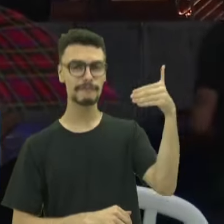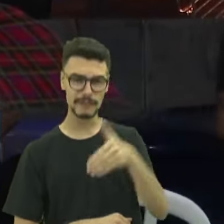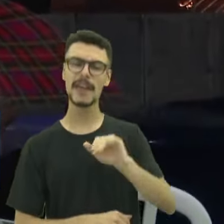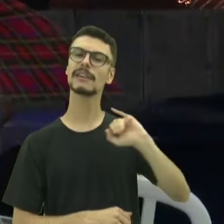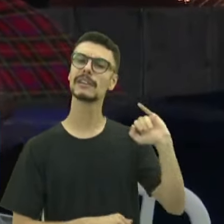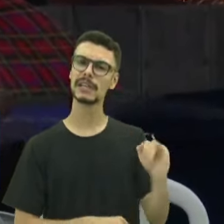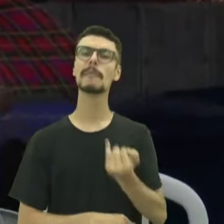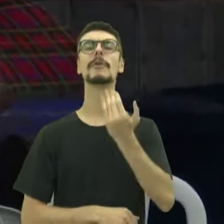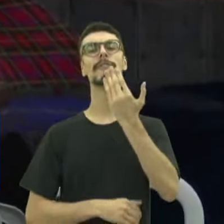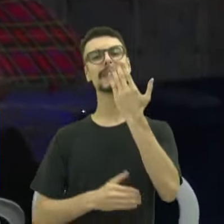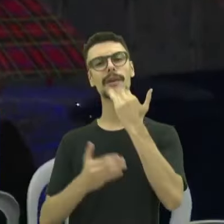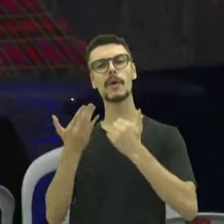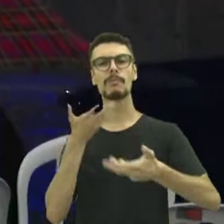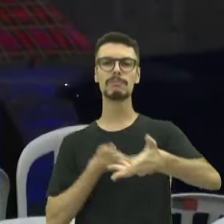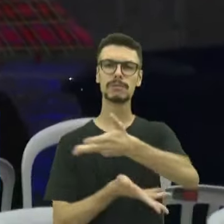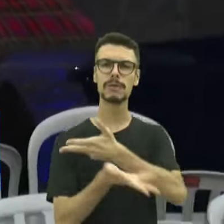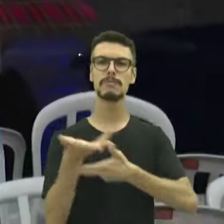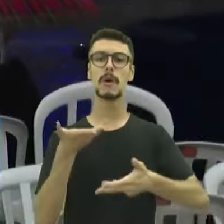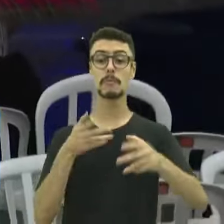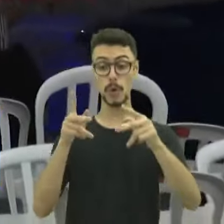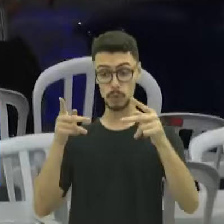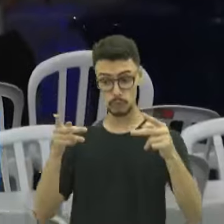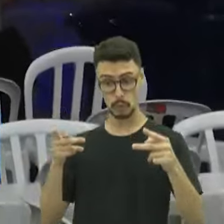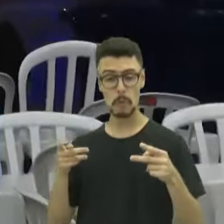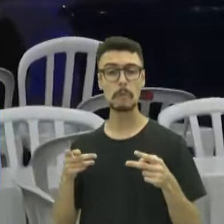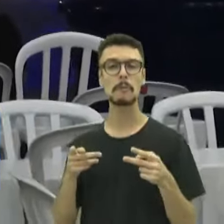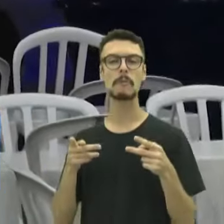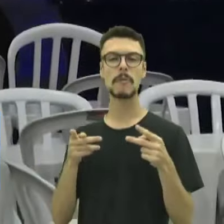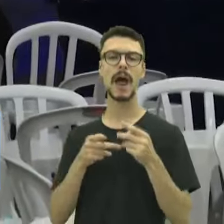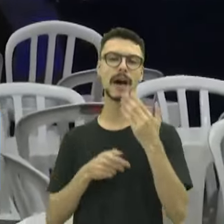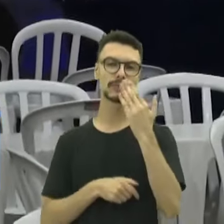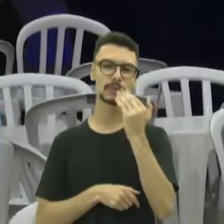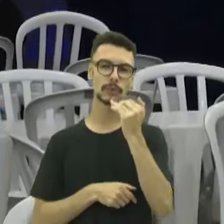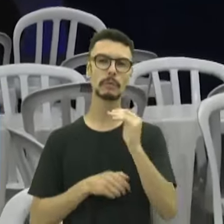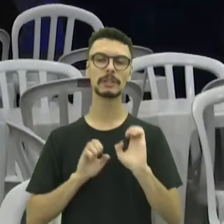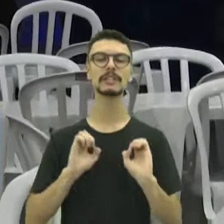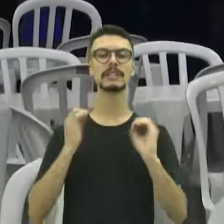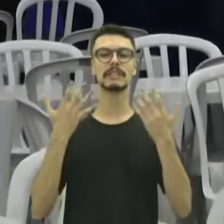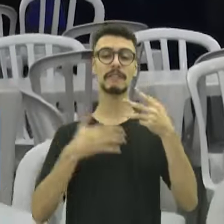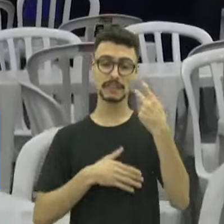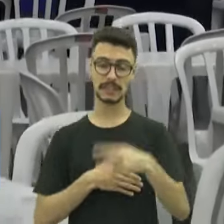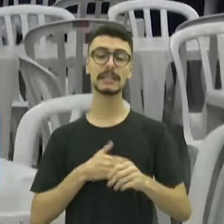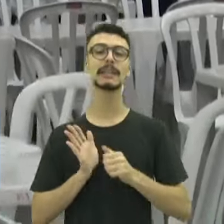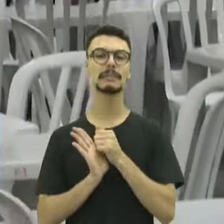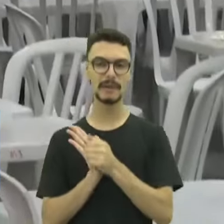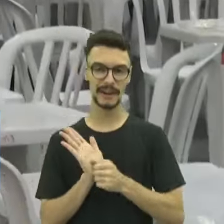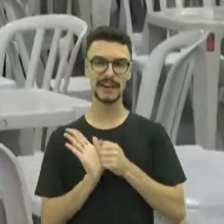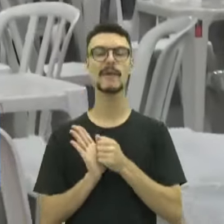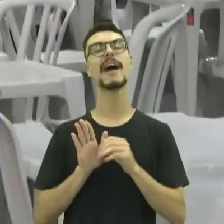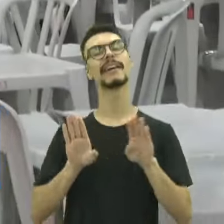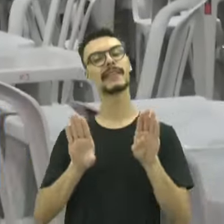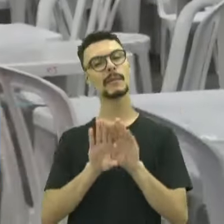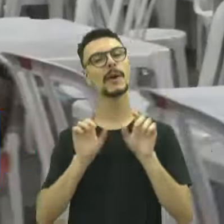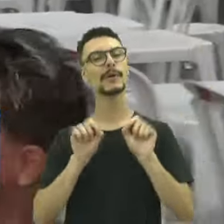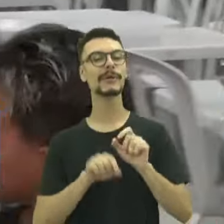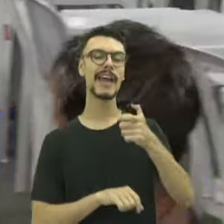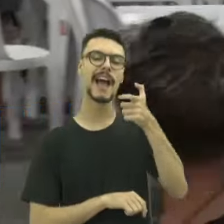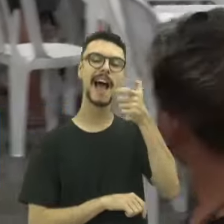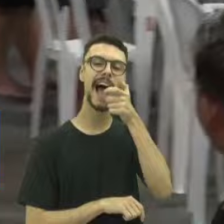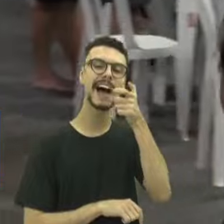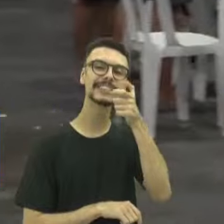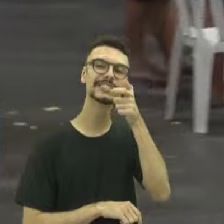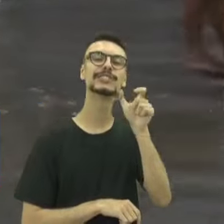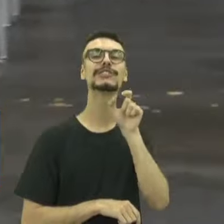aqui, deguste, então, dos pratos desse grande evento aqui em Paranaguá. E, claro, assistindo